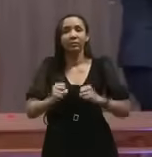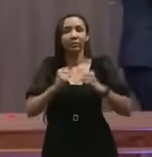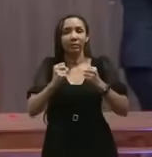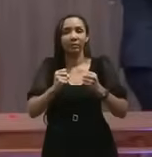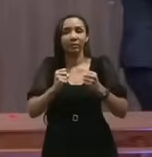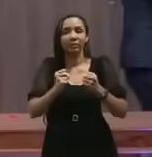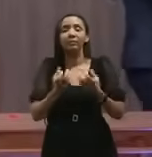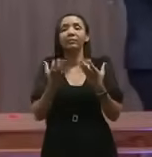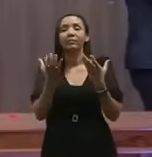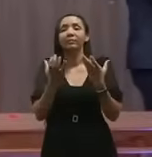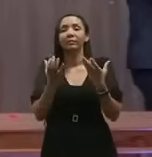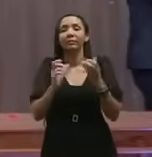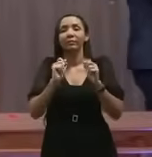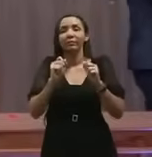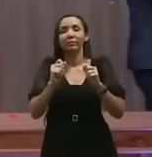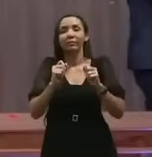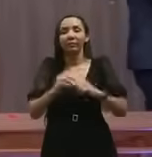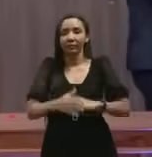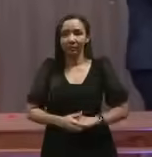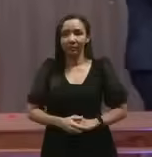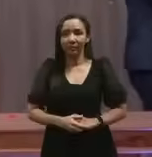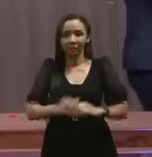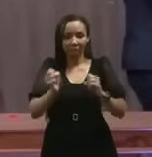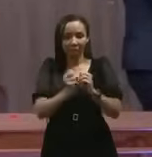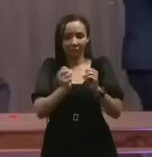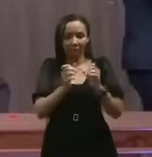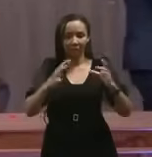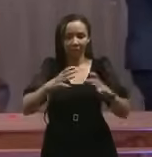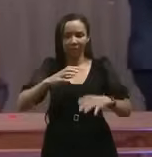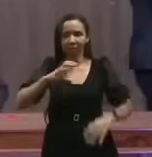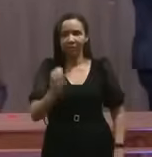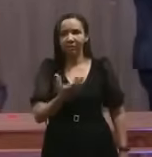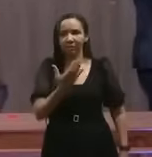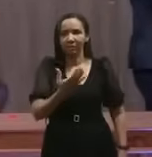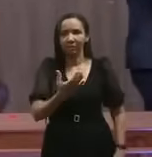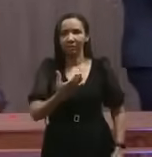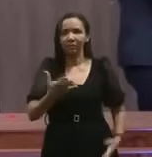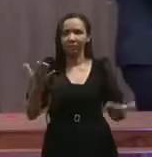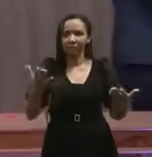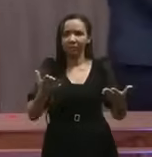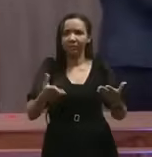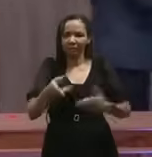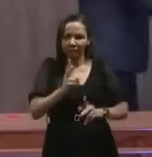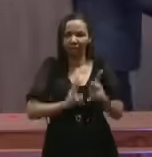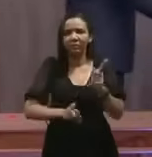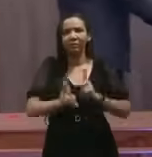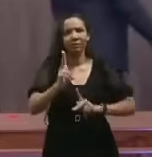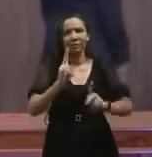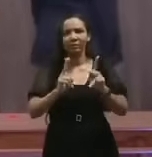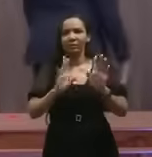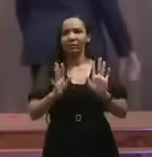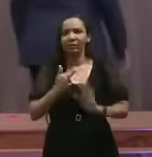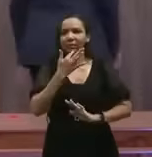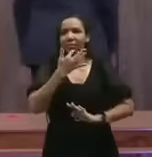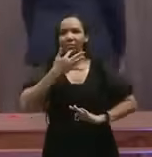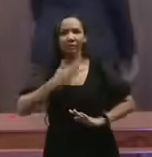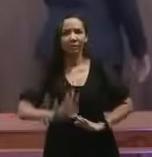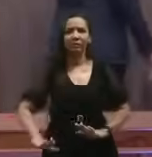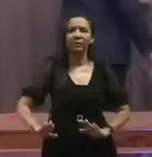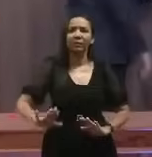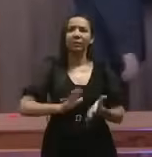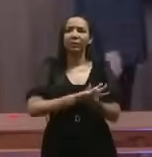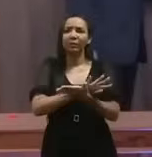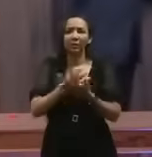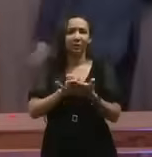baixo ele não sabe o Salmo 91 completo ele não sabe o Salmo 119 ele não tem um versículo para orientar a